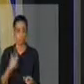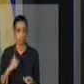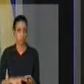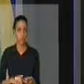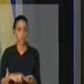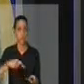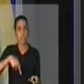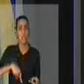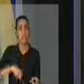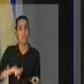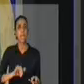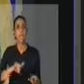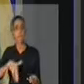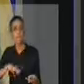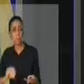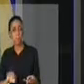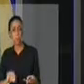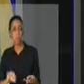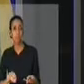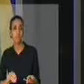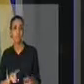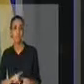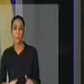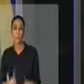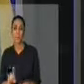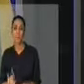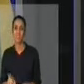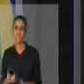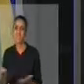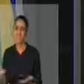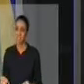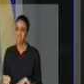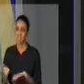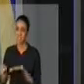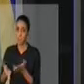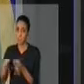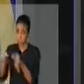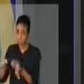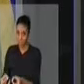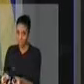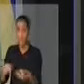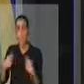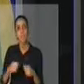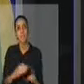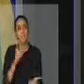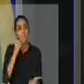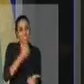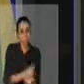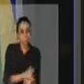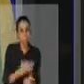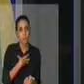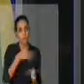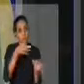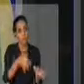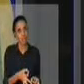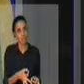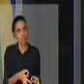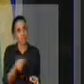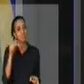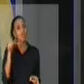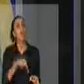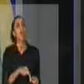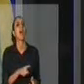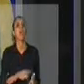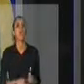conforme a necessidade de cada patologia. Mas para que a gente possa dar o tratamento correto, precisamos do diagnóstico correto. E aí mora um grande